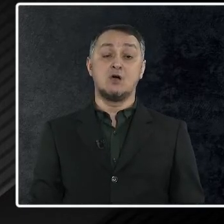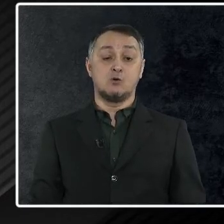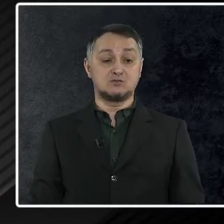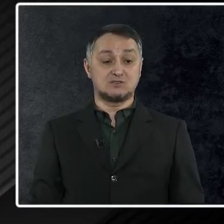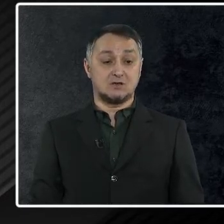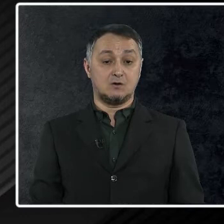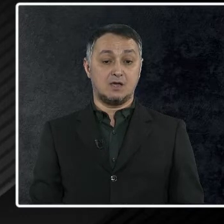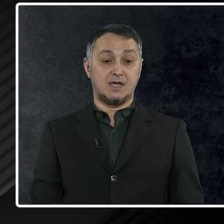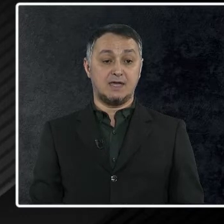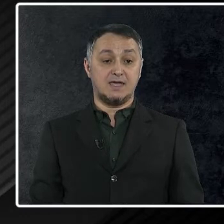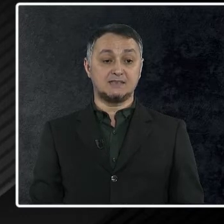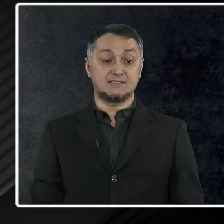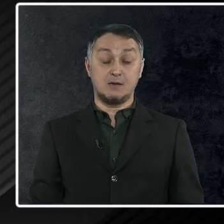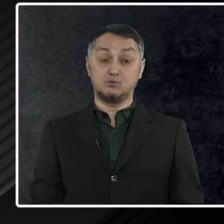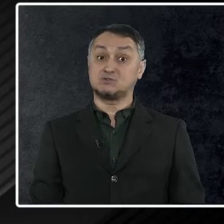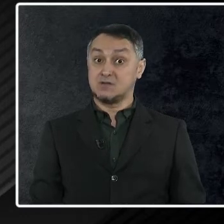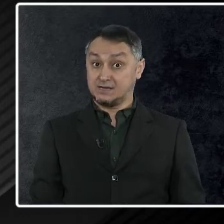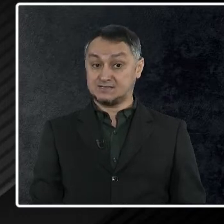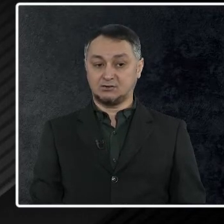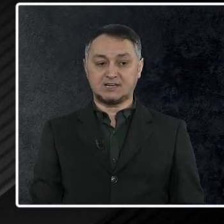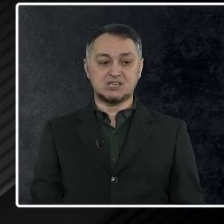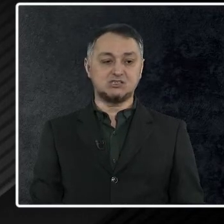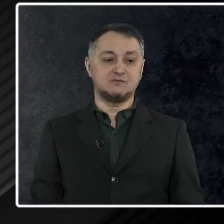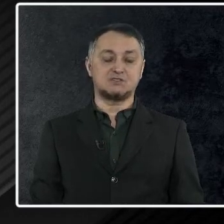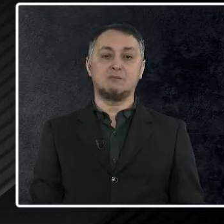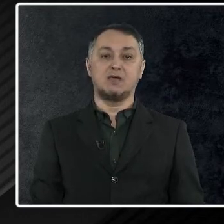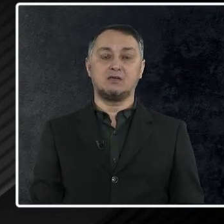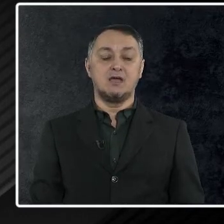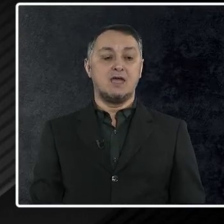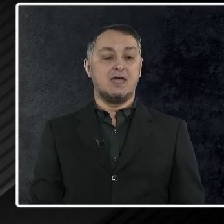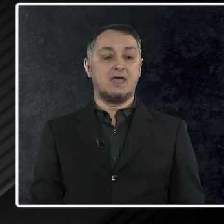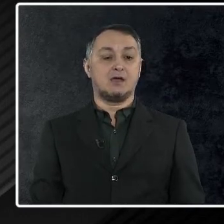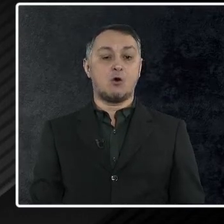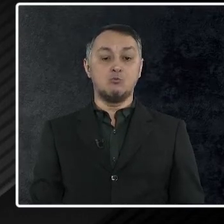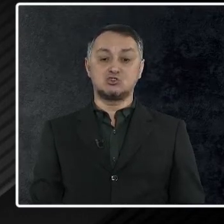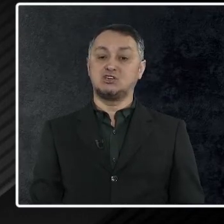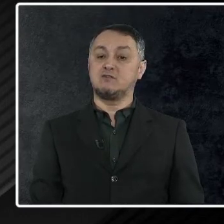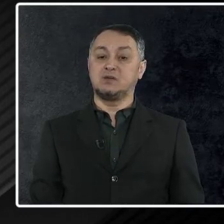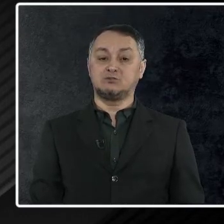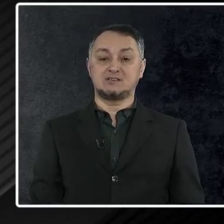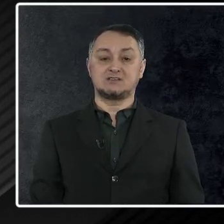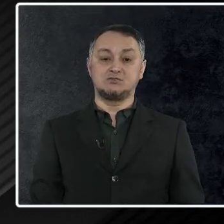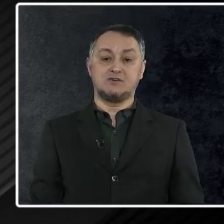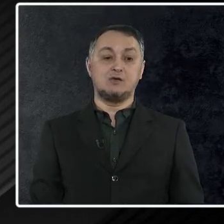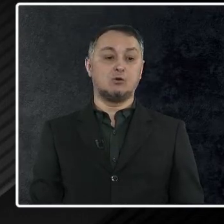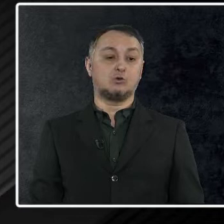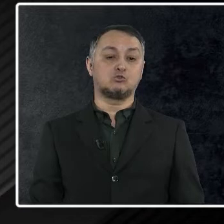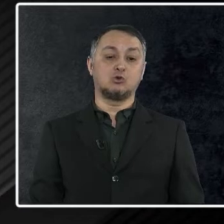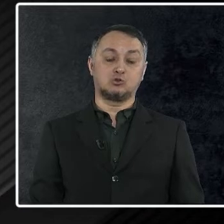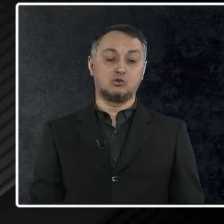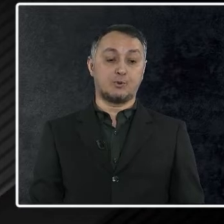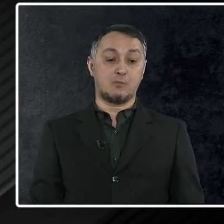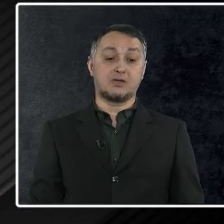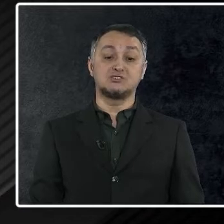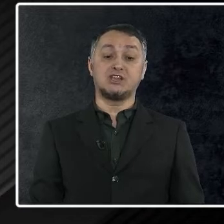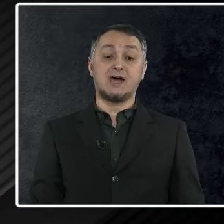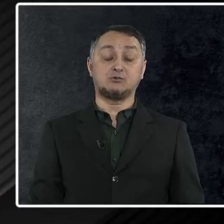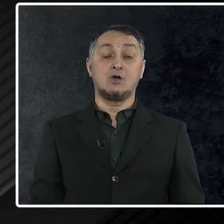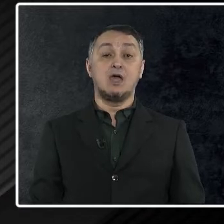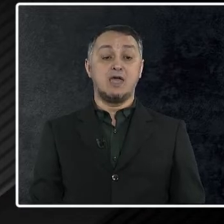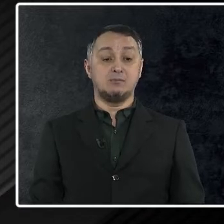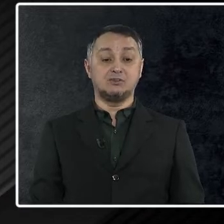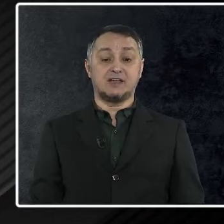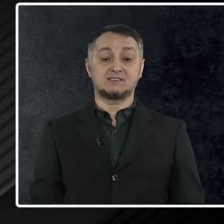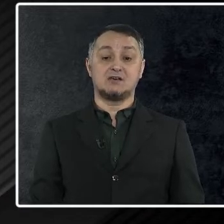temos os exemplos que são taxativos também. Combustível e manutenção de veículo automotor do próprio